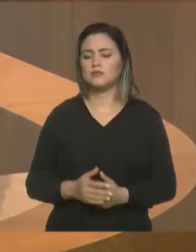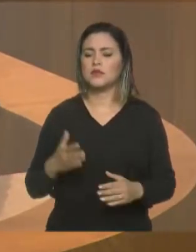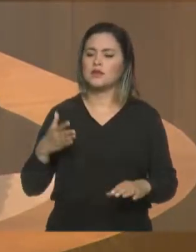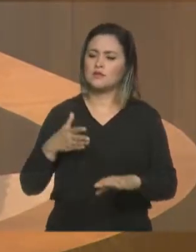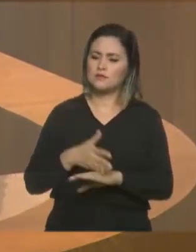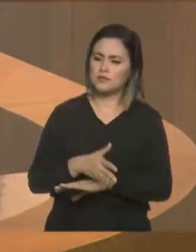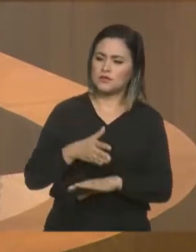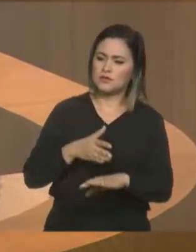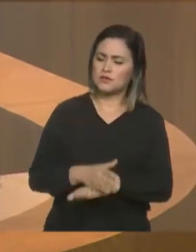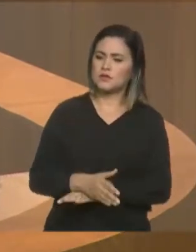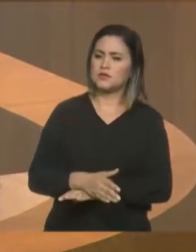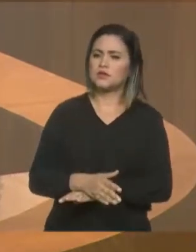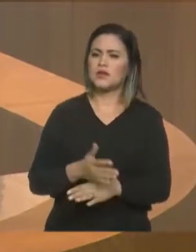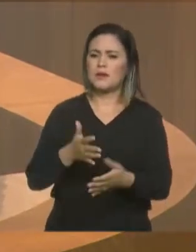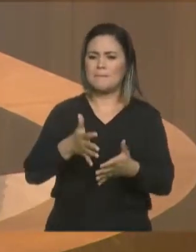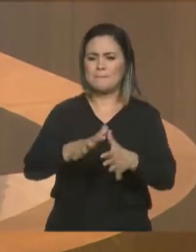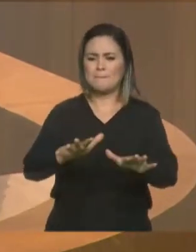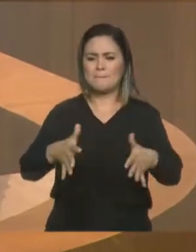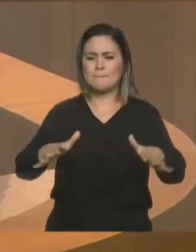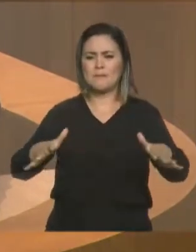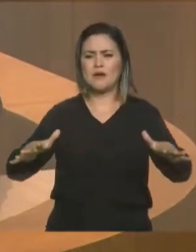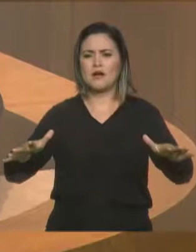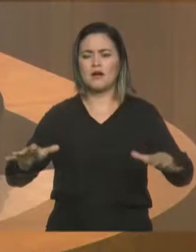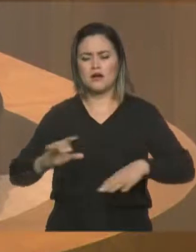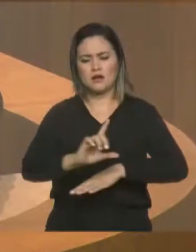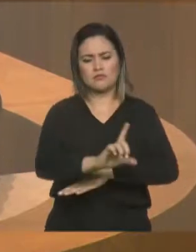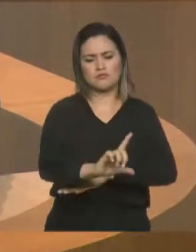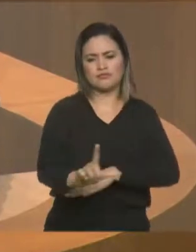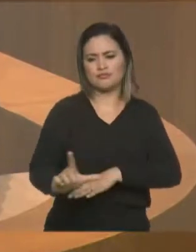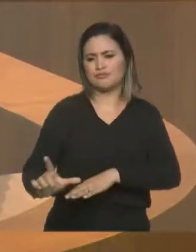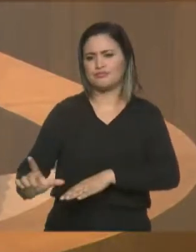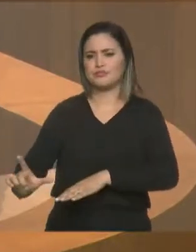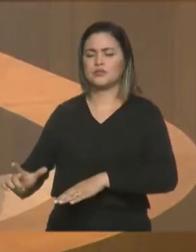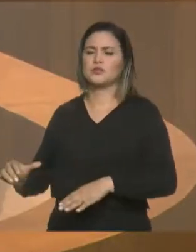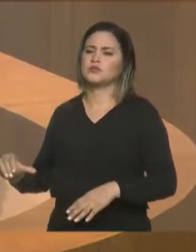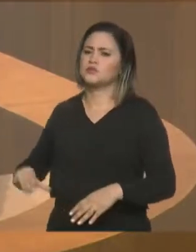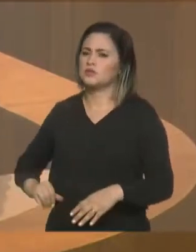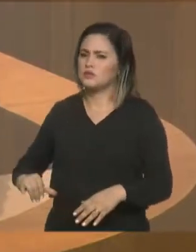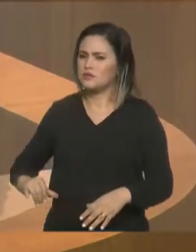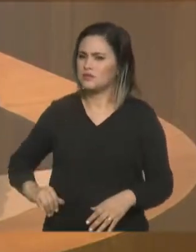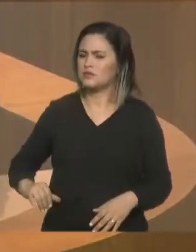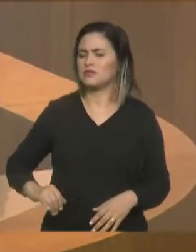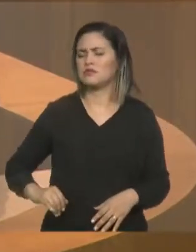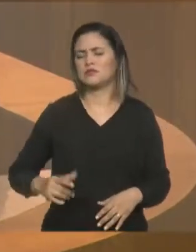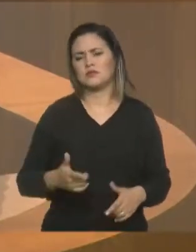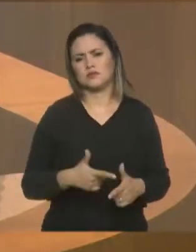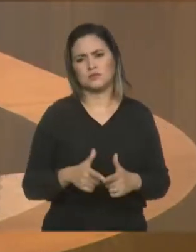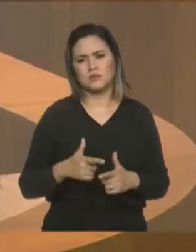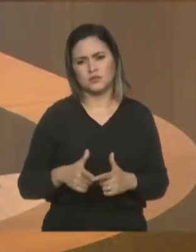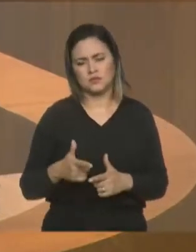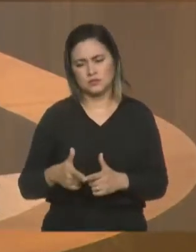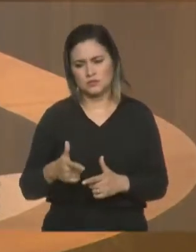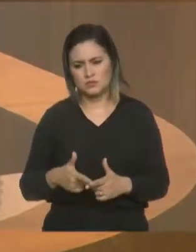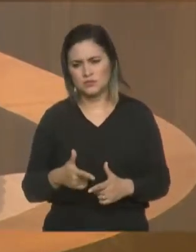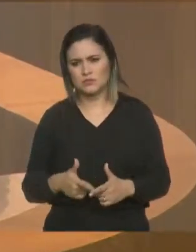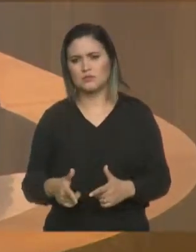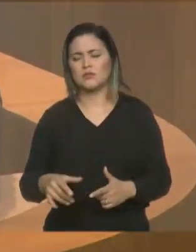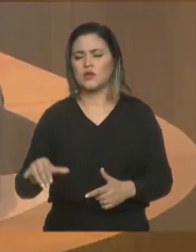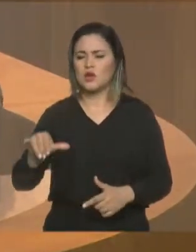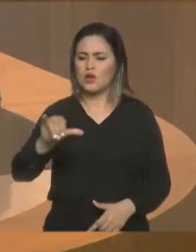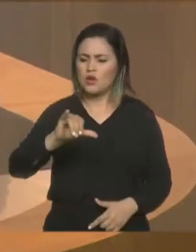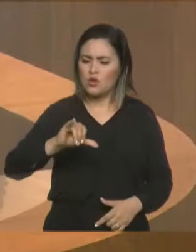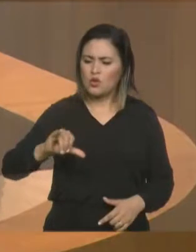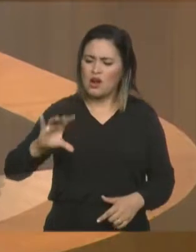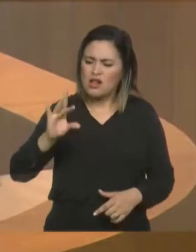praias do litoral maranhense atingidas pelo grave incidente que gerou grande derramamento de óleo em toda a